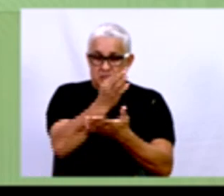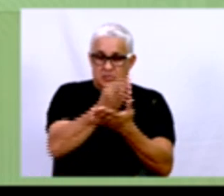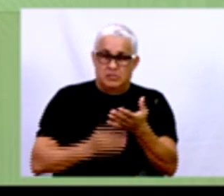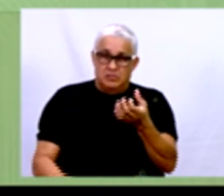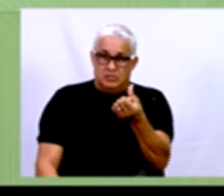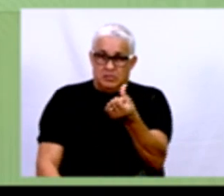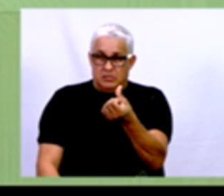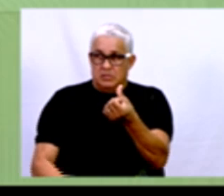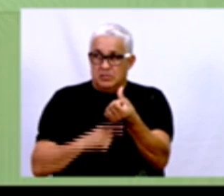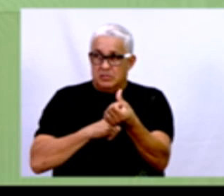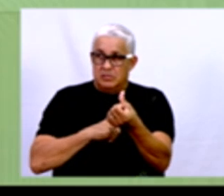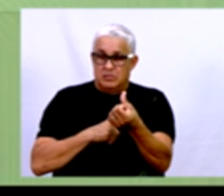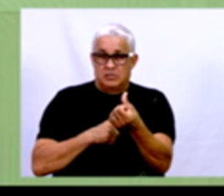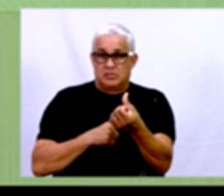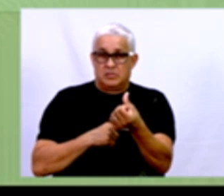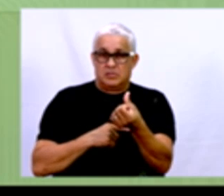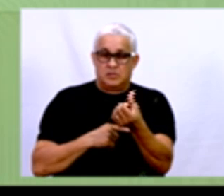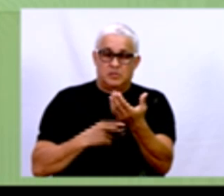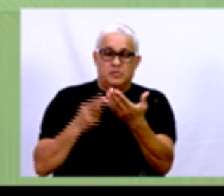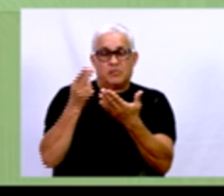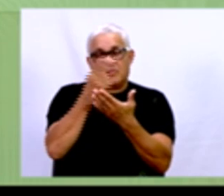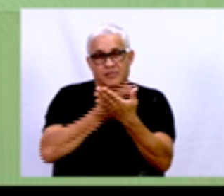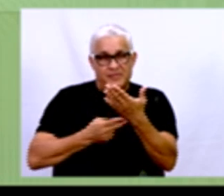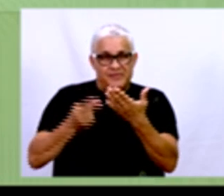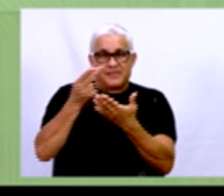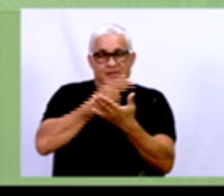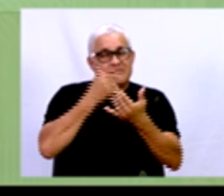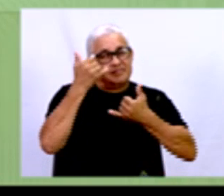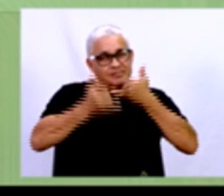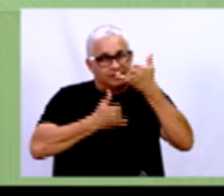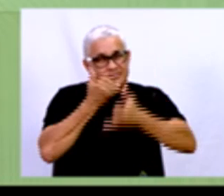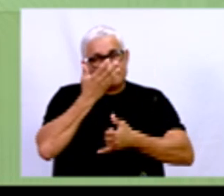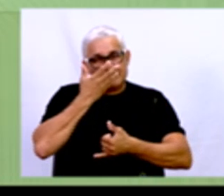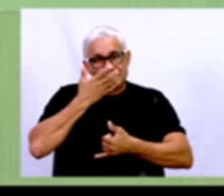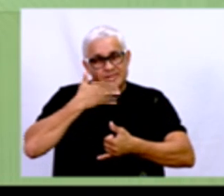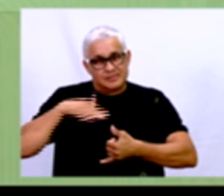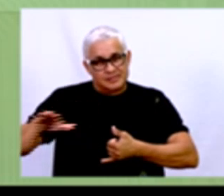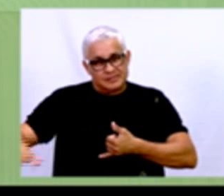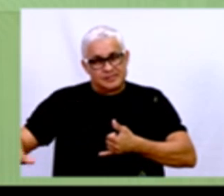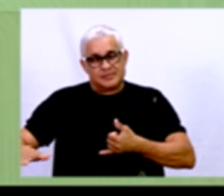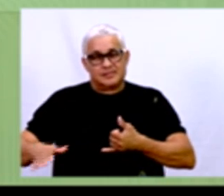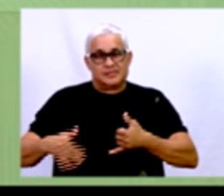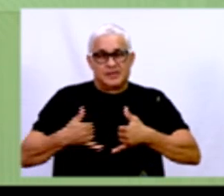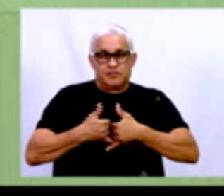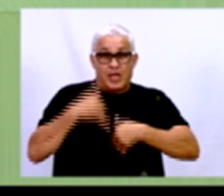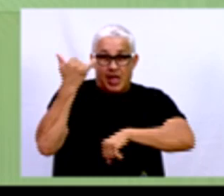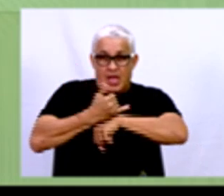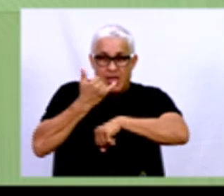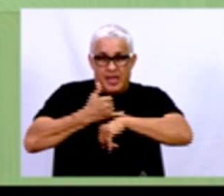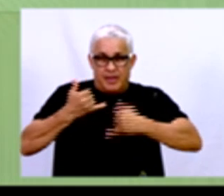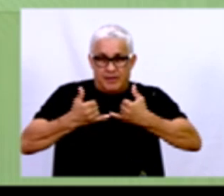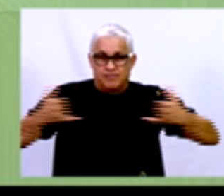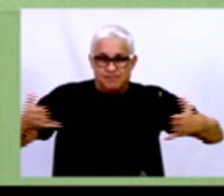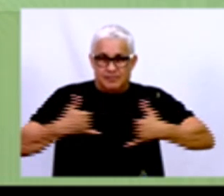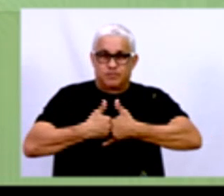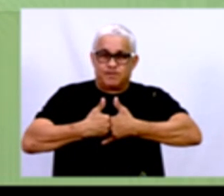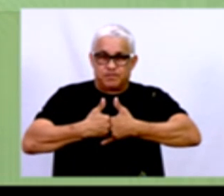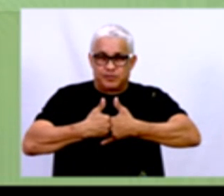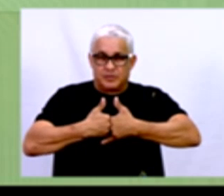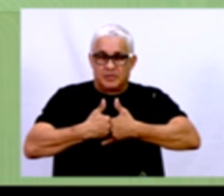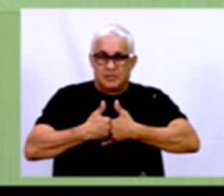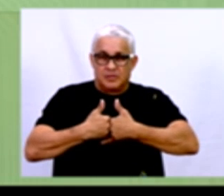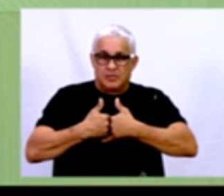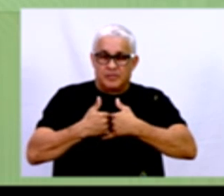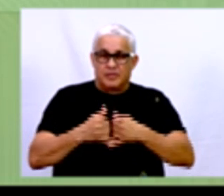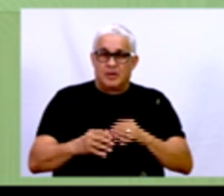Texto 6, nós temos essa imagem, né, dos dois garotinhos brincando ali com o telefone de lata. Então, vejam o